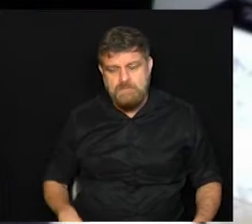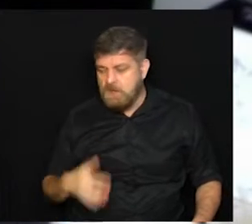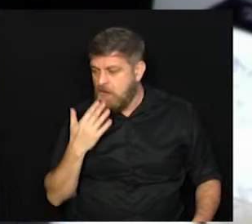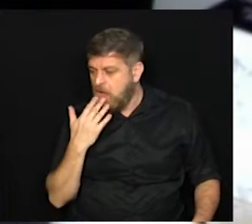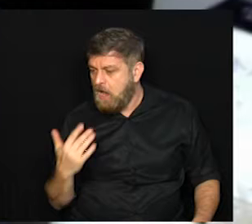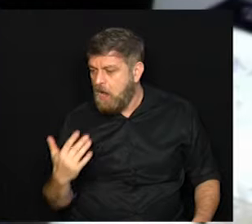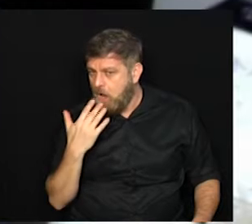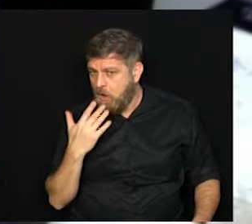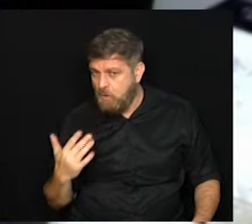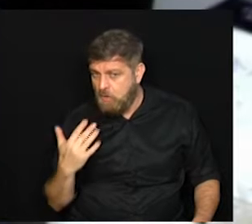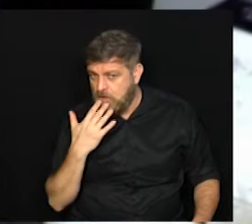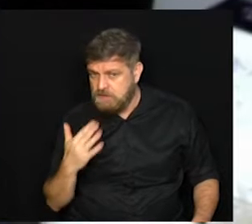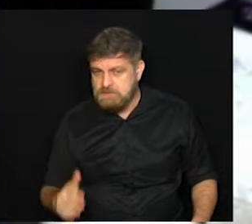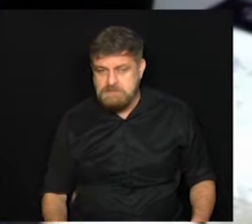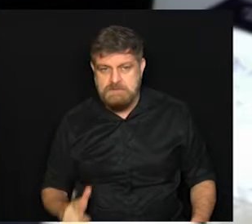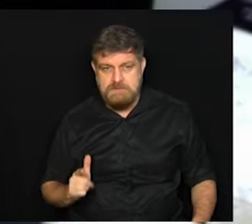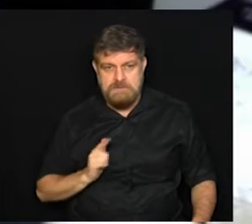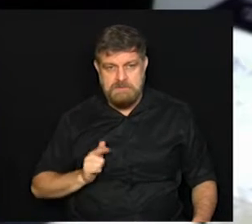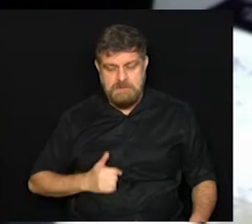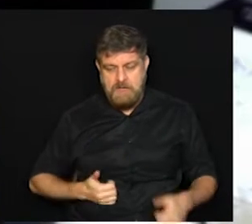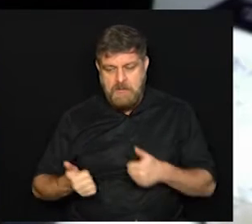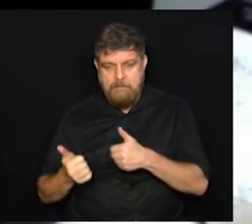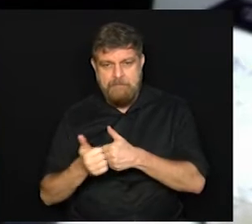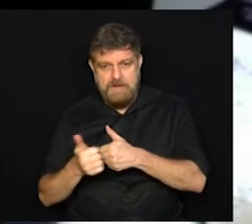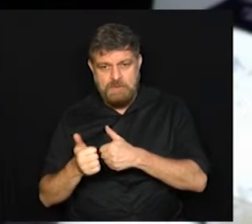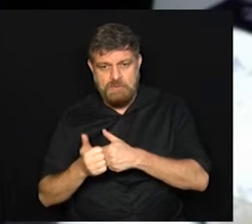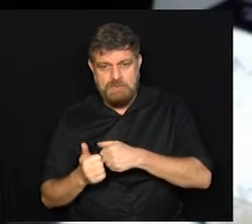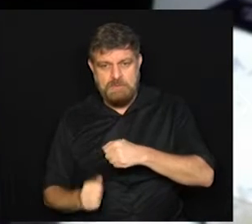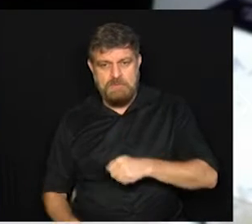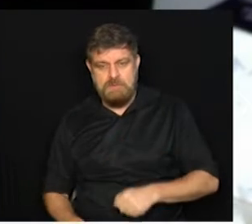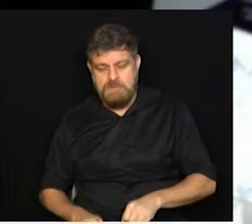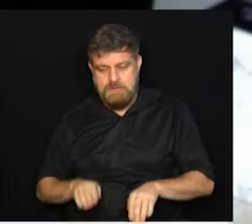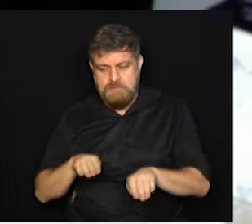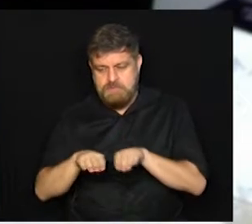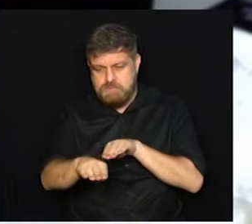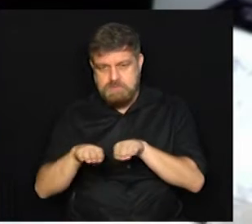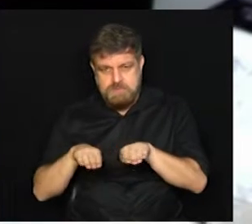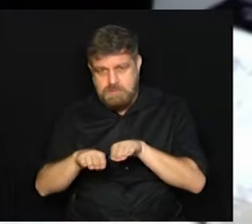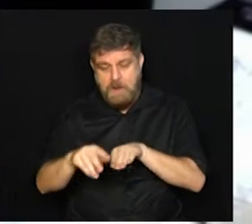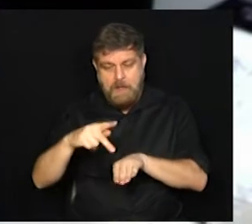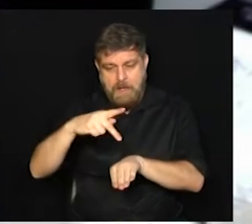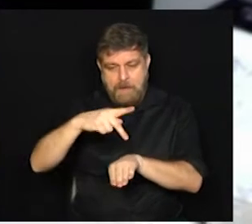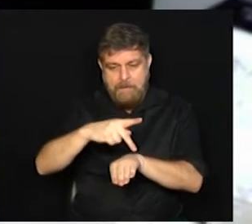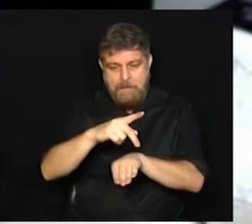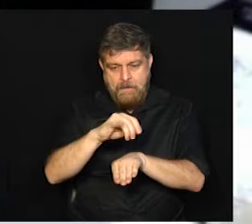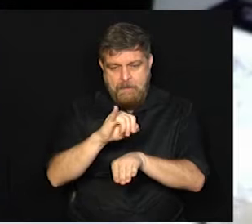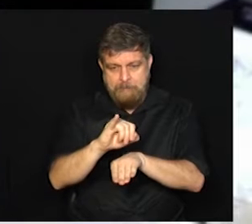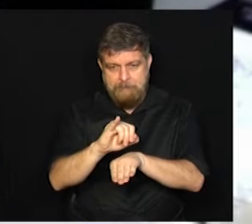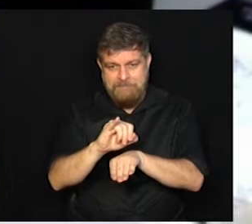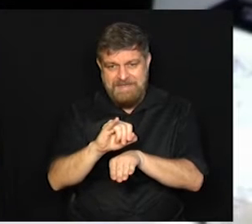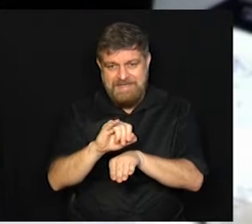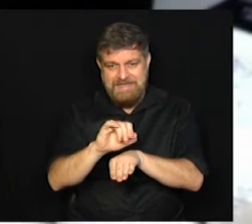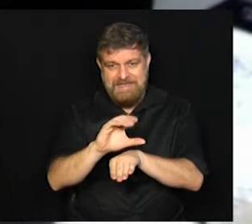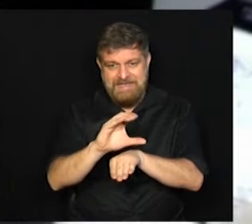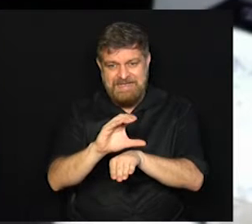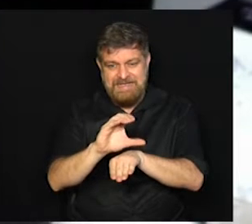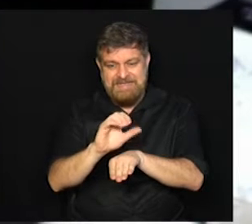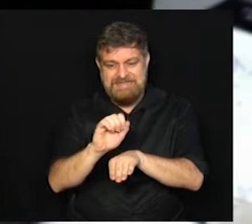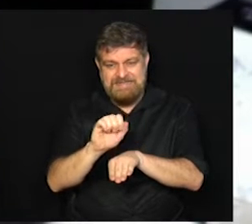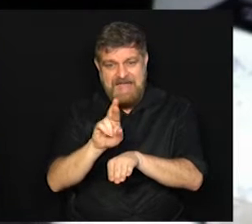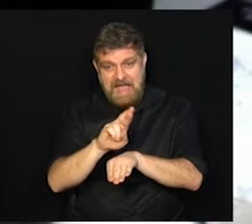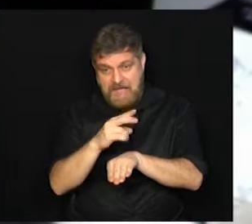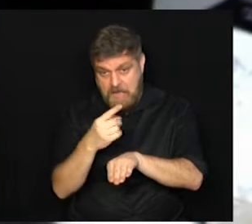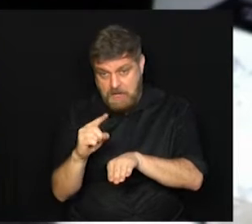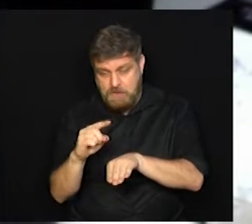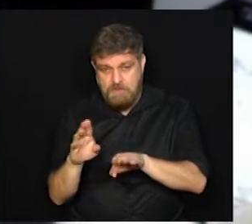Cores, que é no Pissarrão, ali próximo. Estou falando do Camusim, um trecho do Ouro